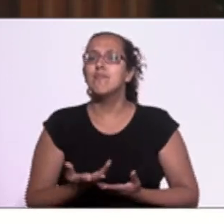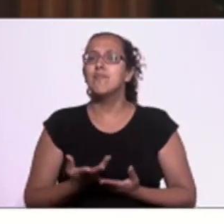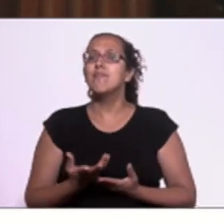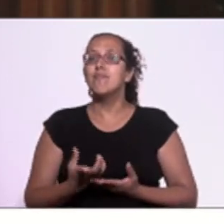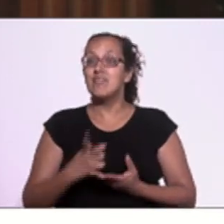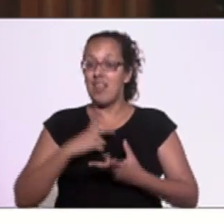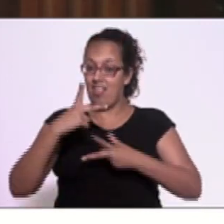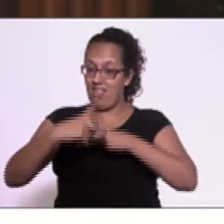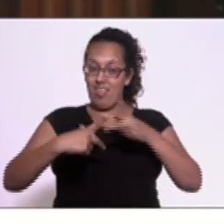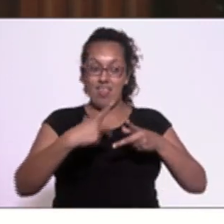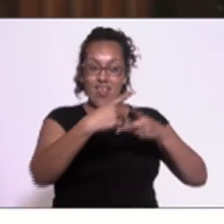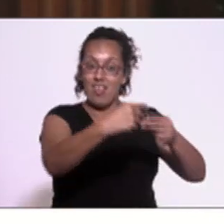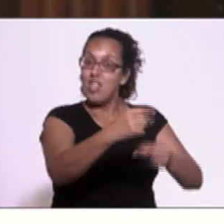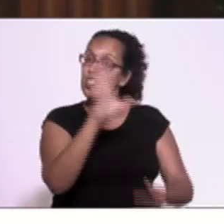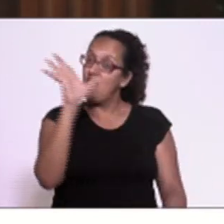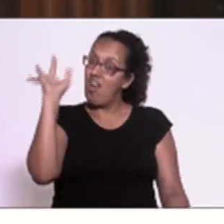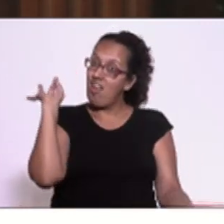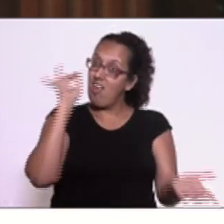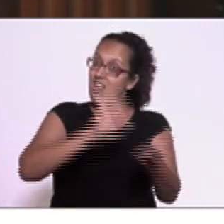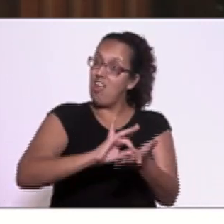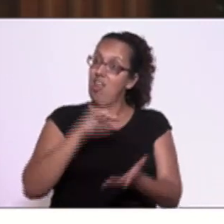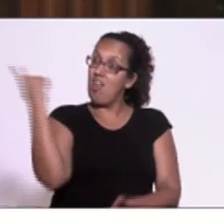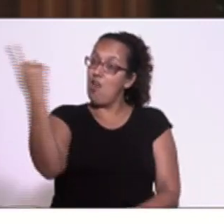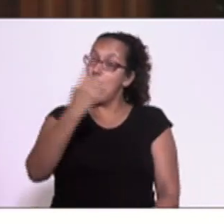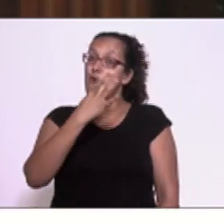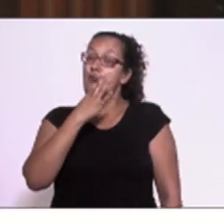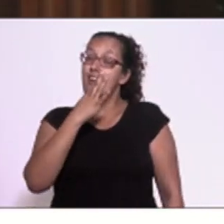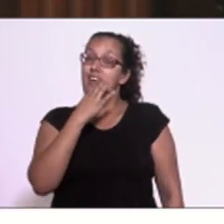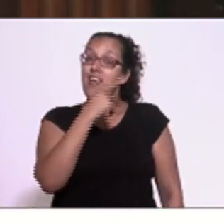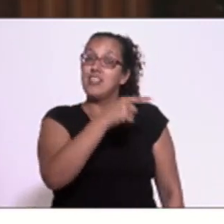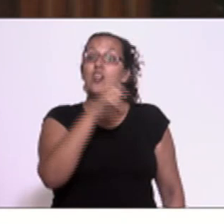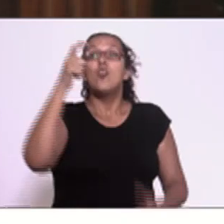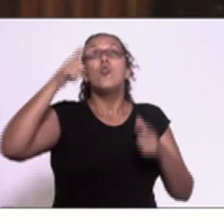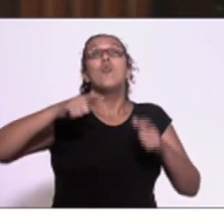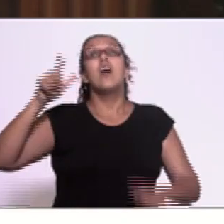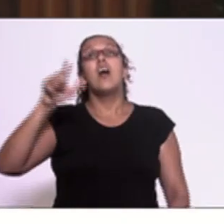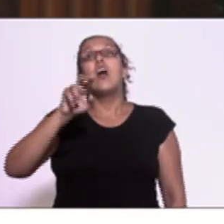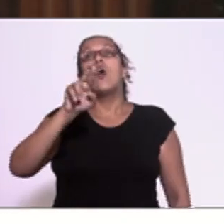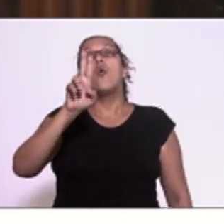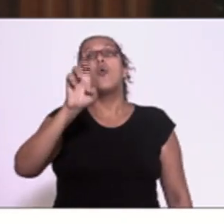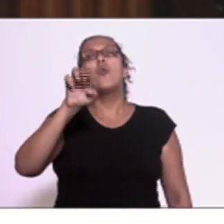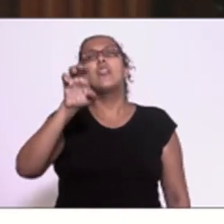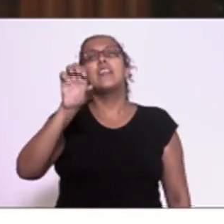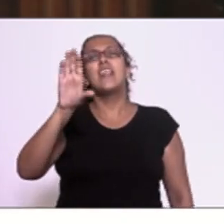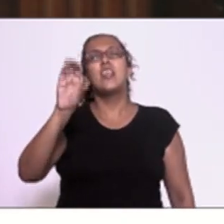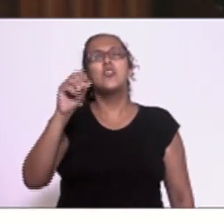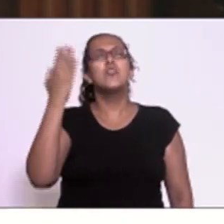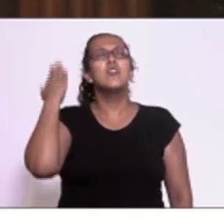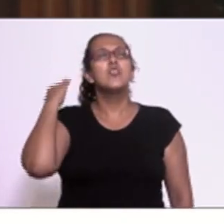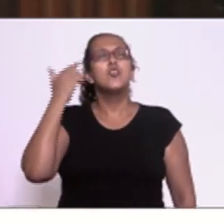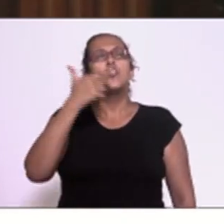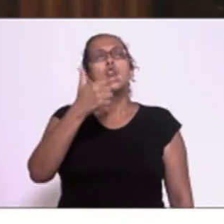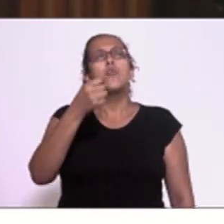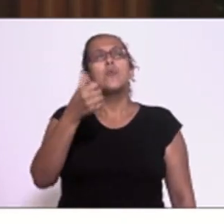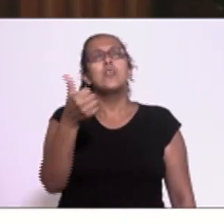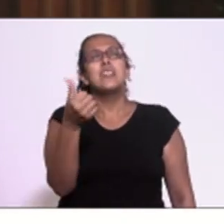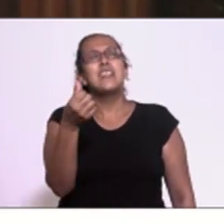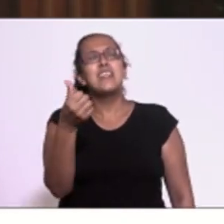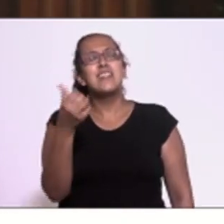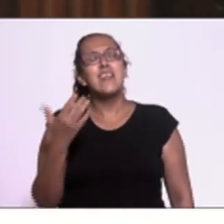prêmio da Unesco, como um reconhecimento da Unesco. E isso aconteceu, salvo engano, em 2016.